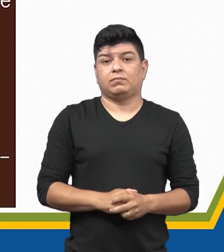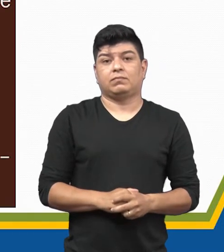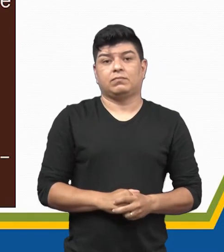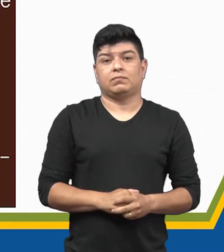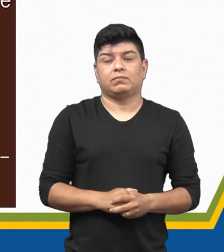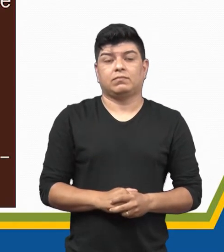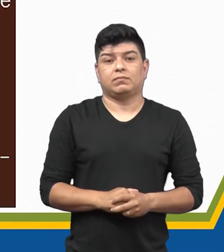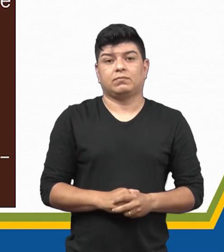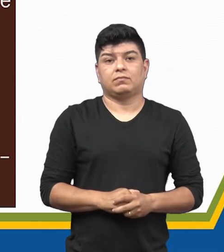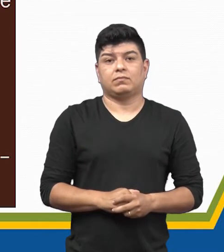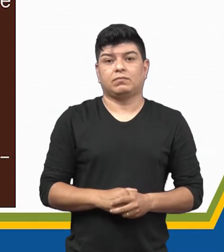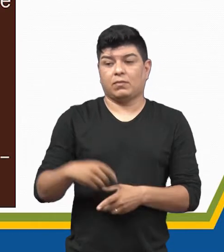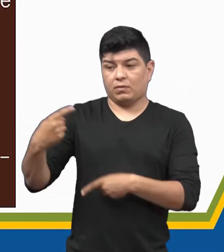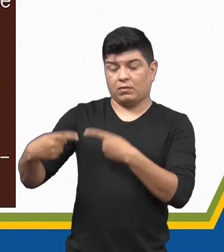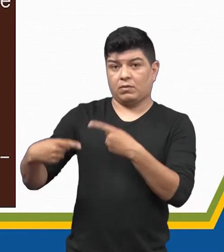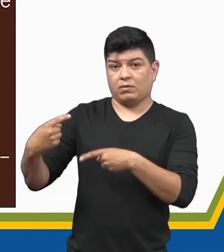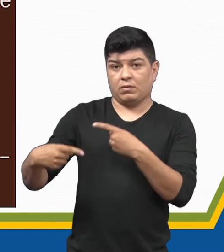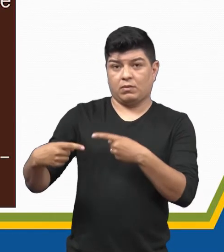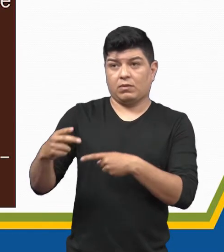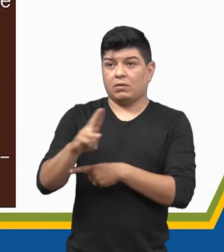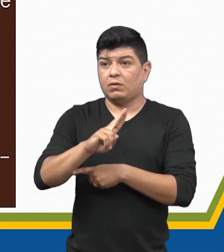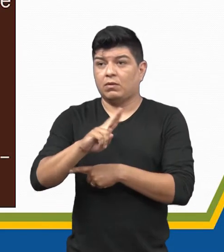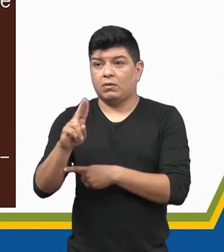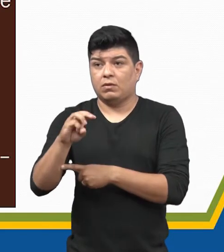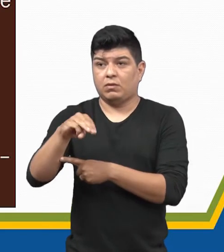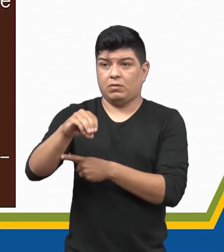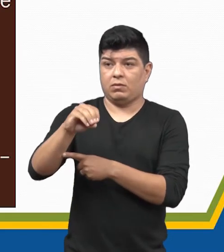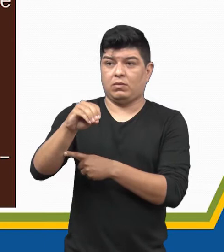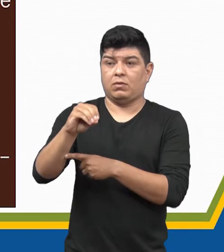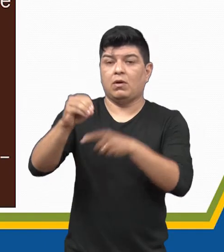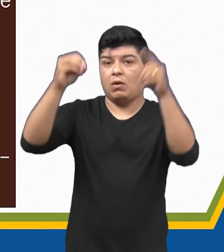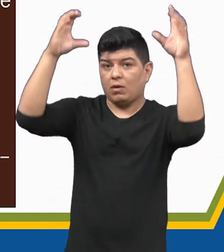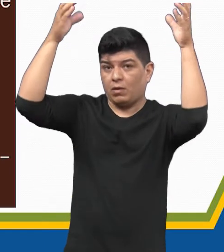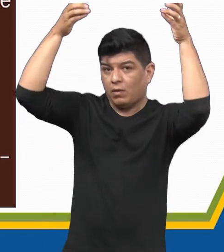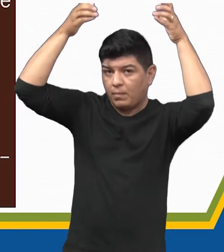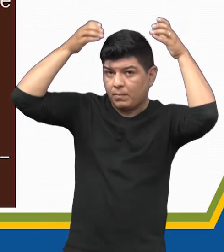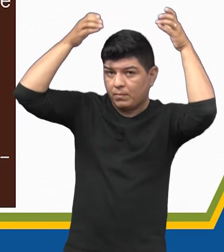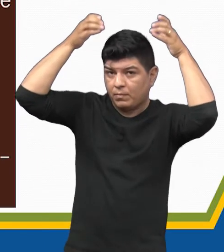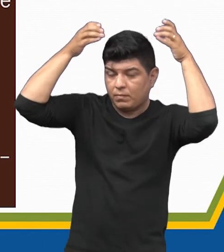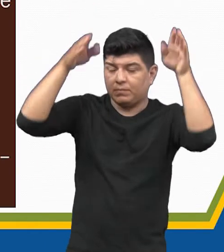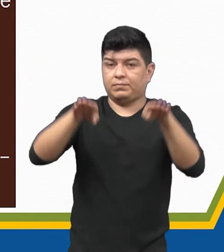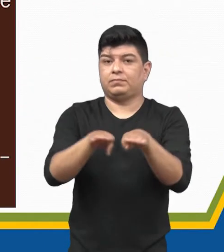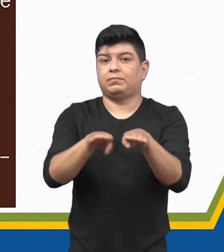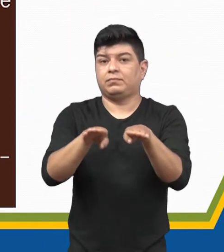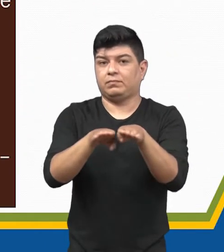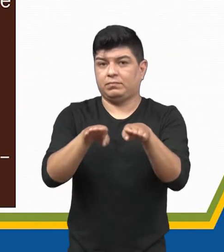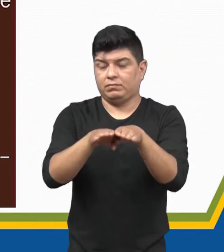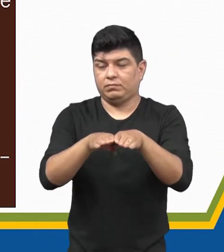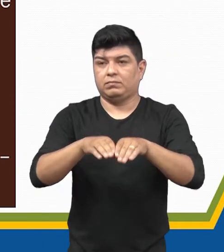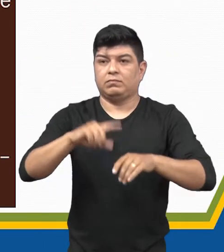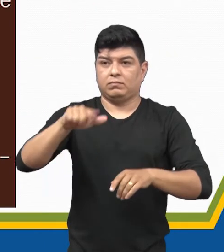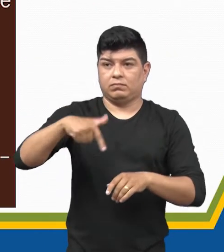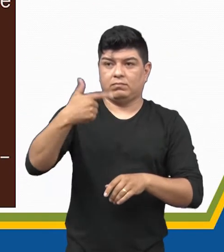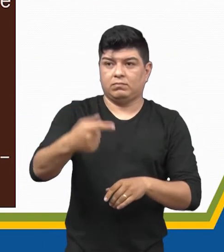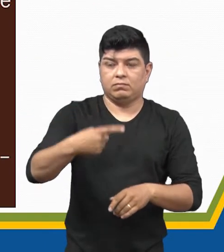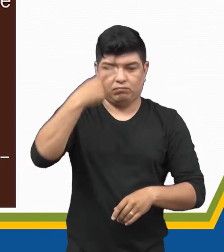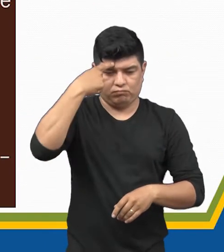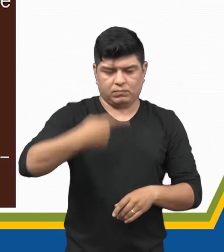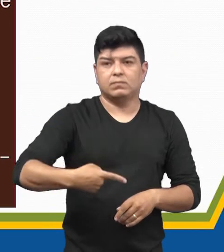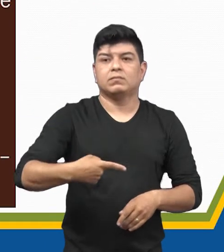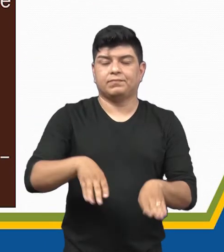sistema político chamado de monarquia, depois oligarquia, passando pela tirania,